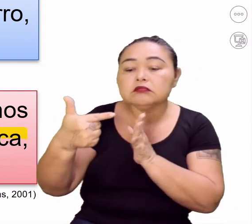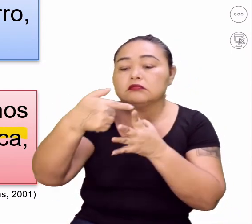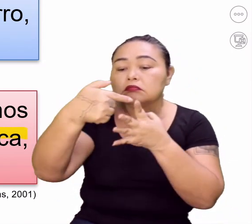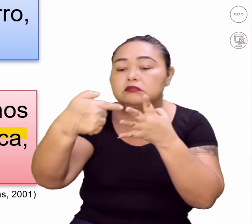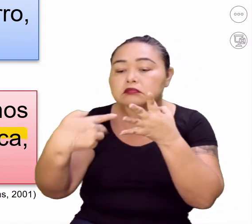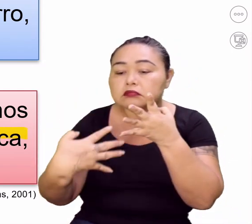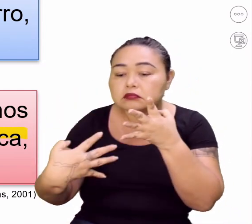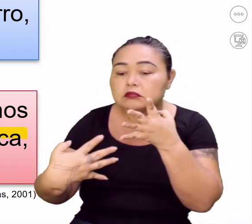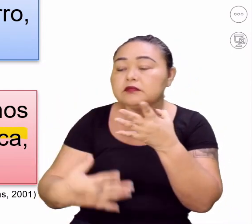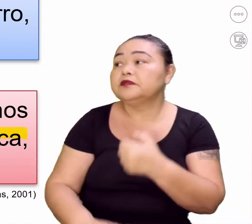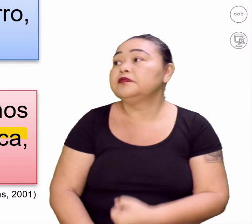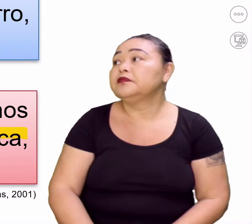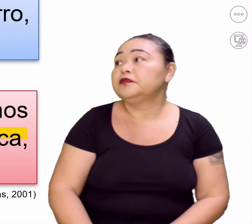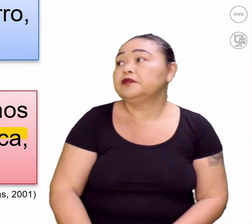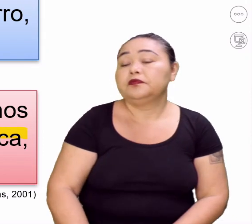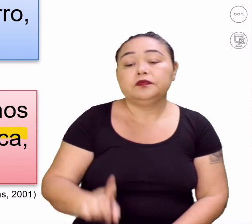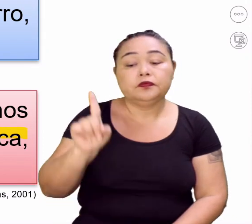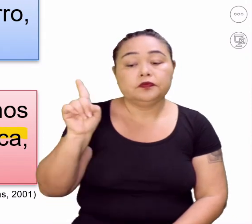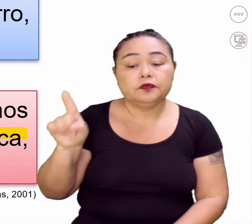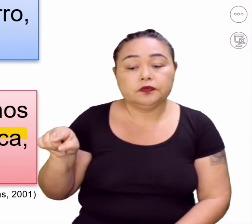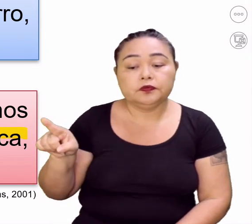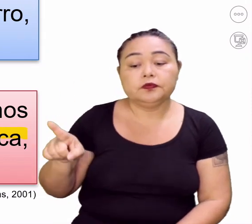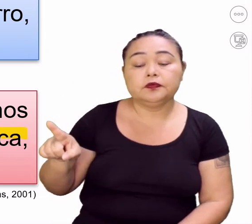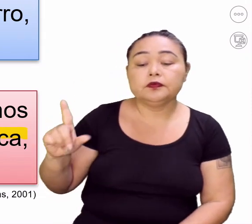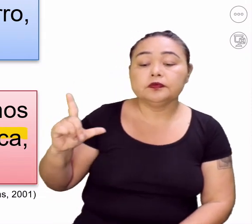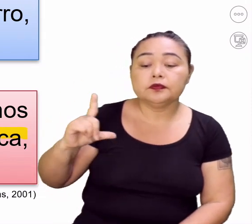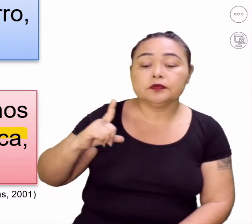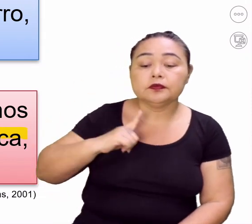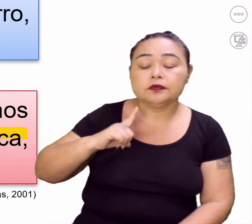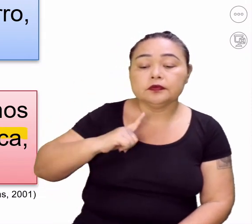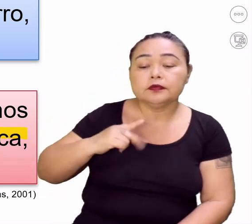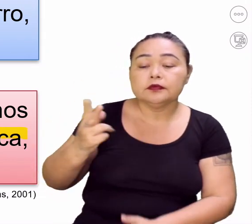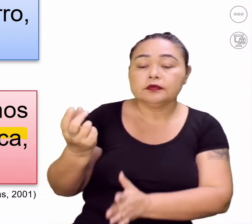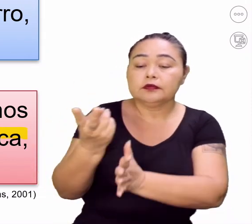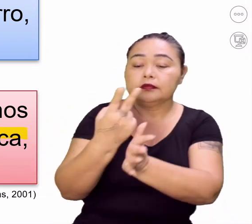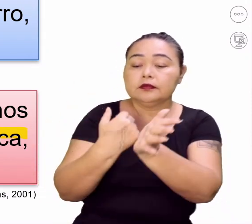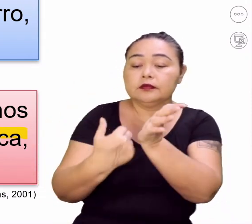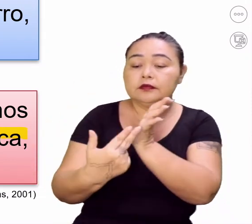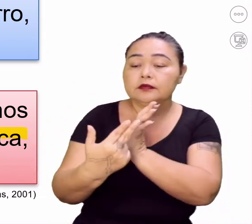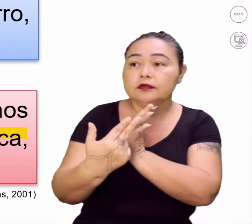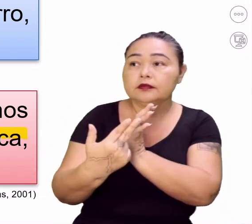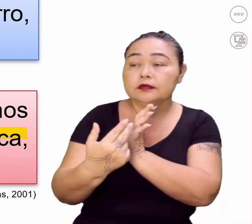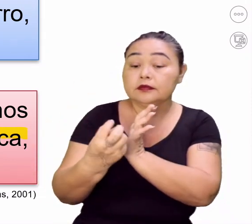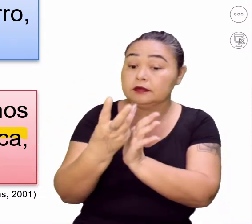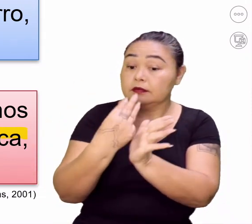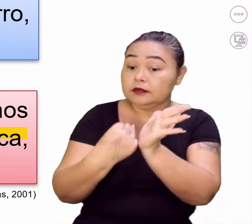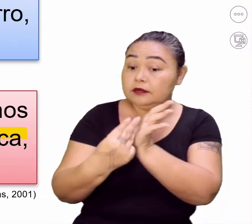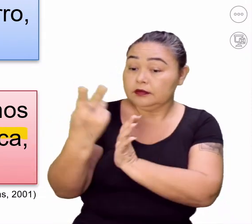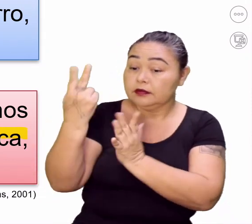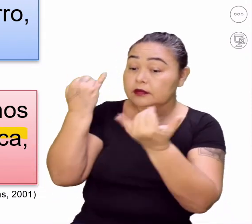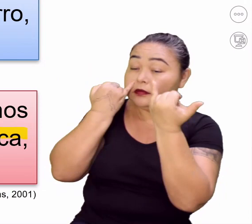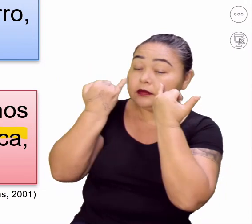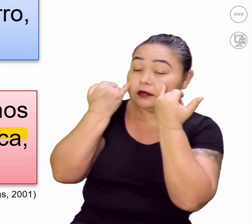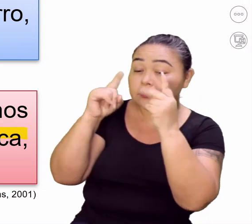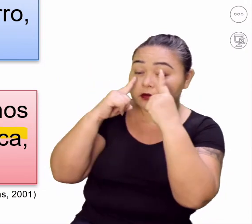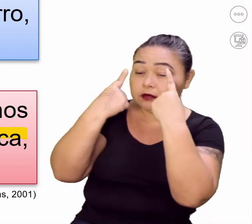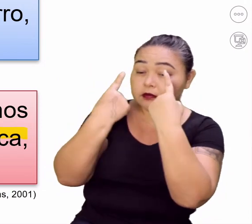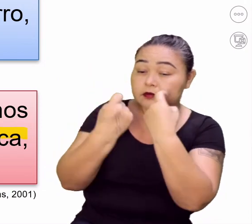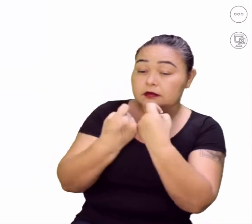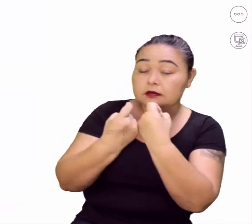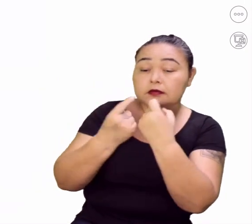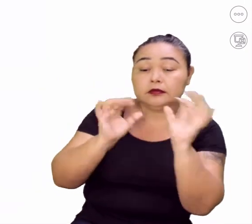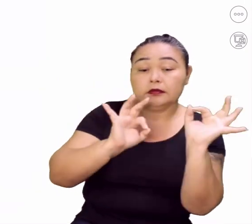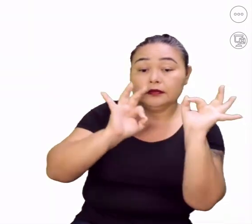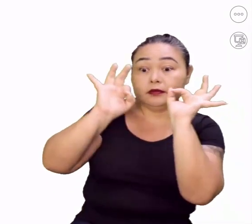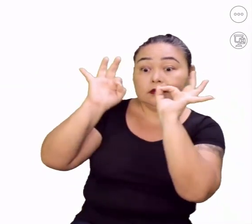e quaternário. É isso mesmo, professor. E a gente tem um mapinha bem... Mapinha não, essas informações é bem interessante a gente ir para o mapa,